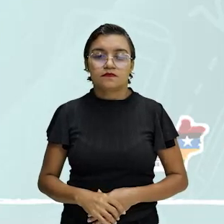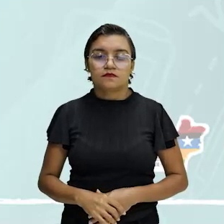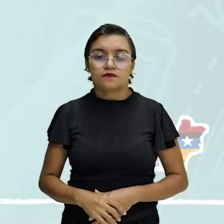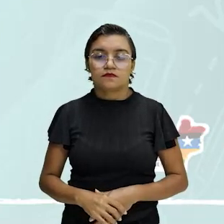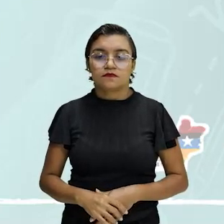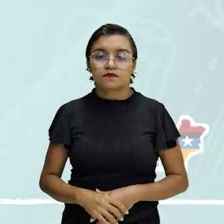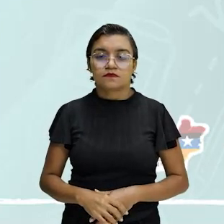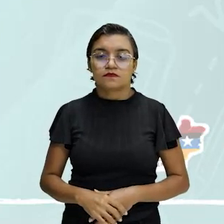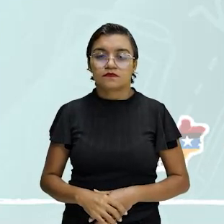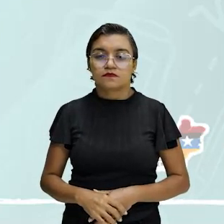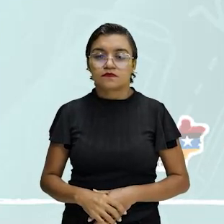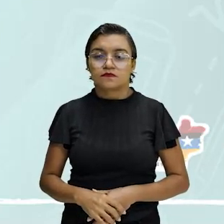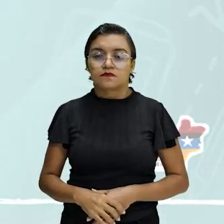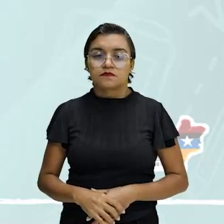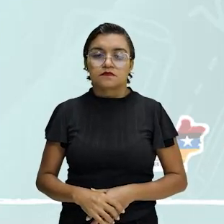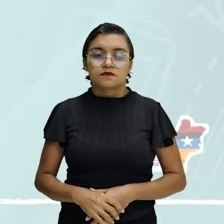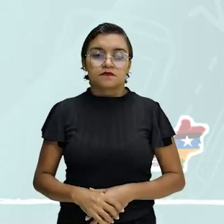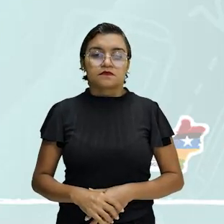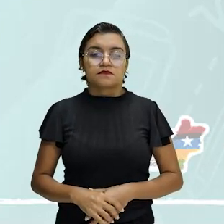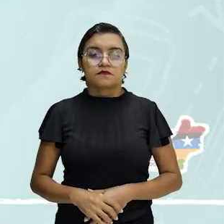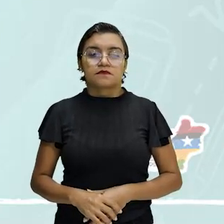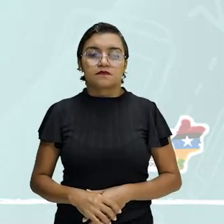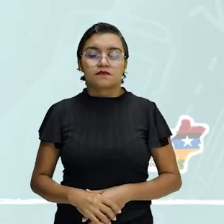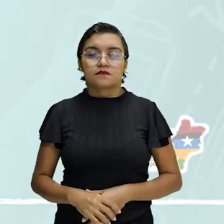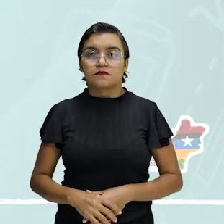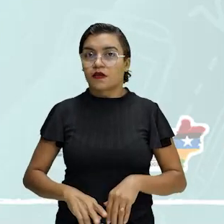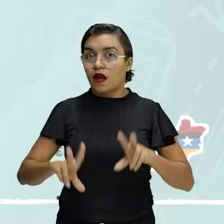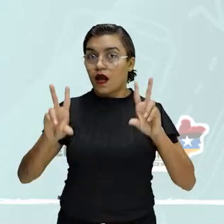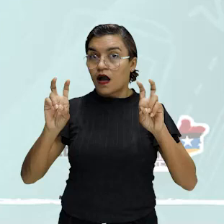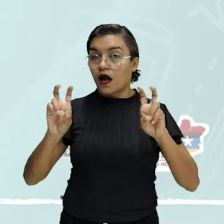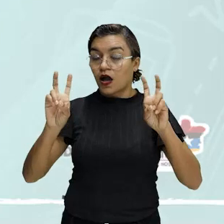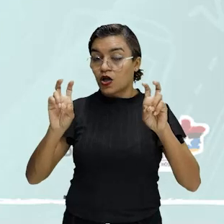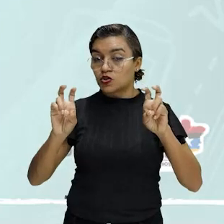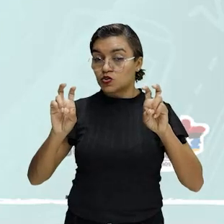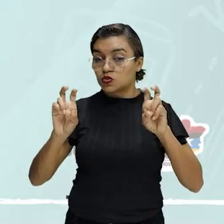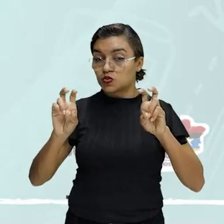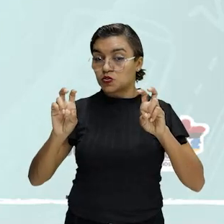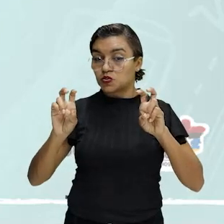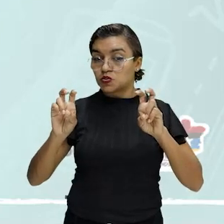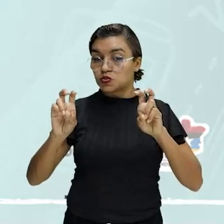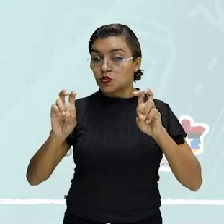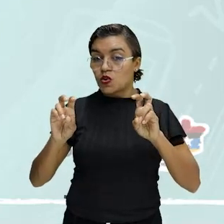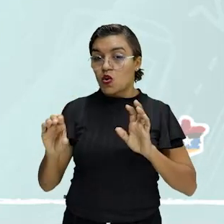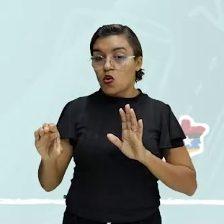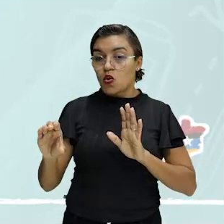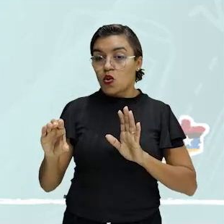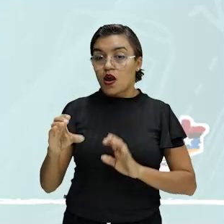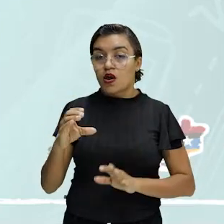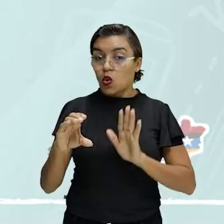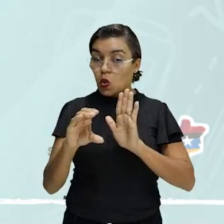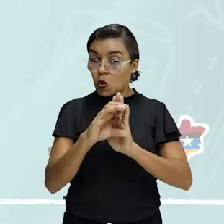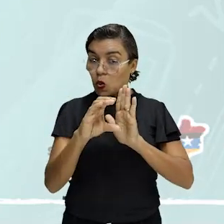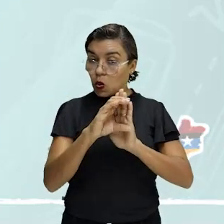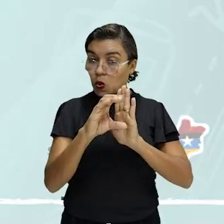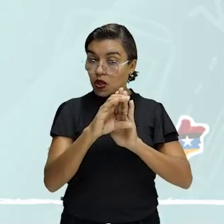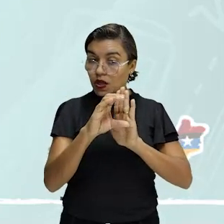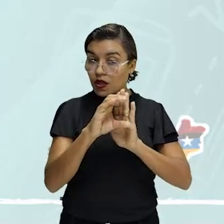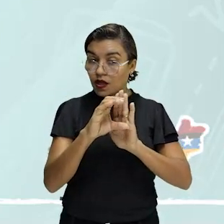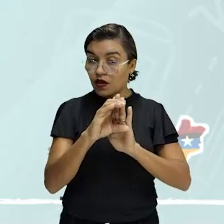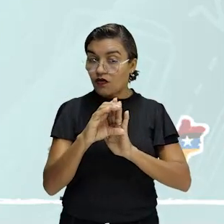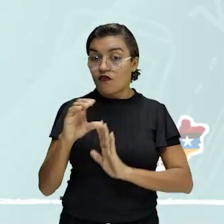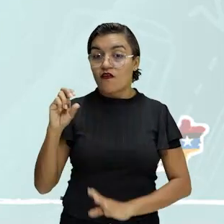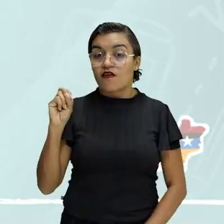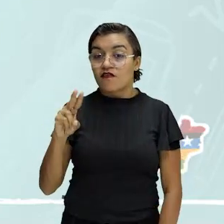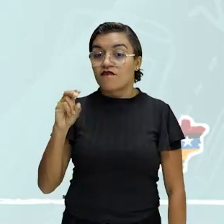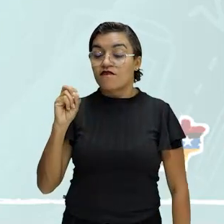com a sugestão a seguir. Assunto: currículo para a vaga de gerente de marketing. Mensagem. Boa tarde. Meu nome é José da Silva